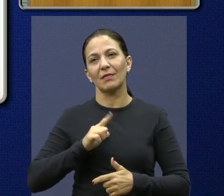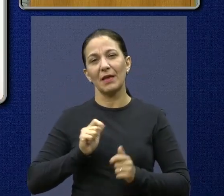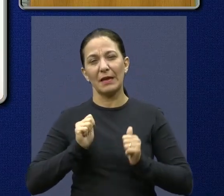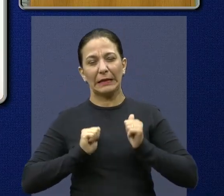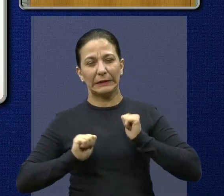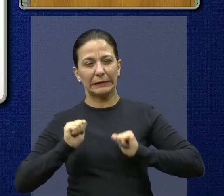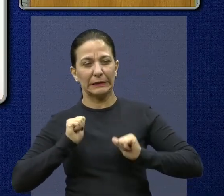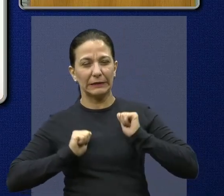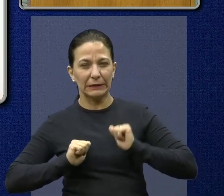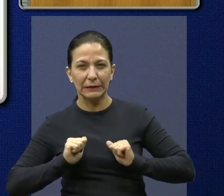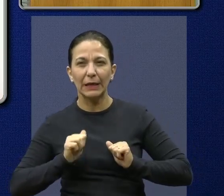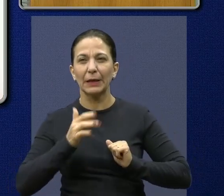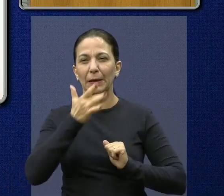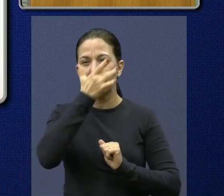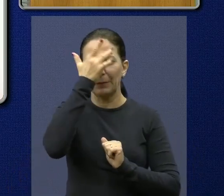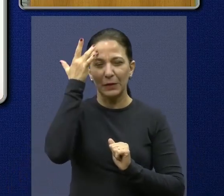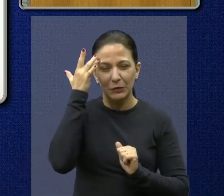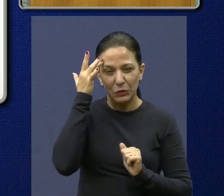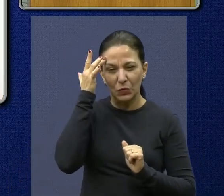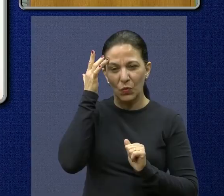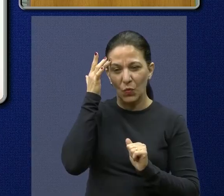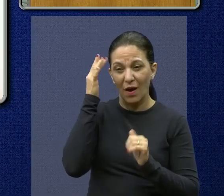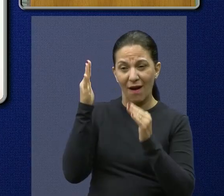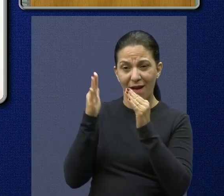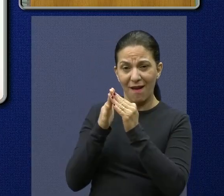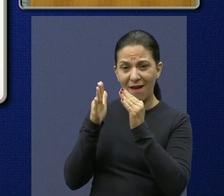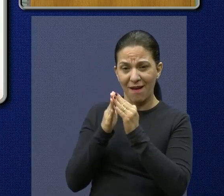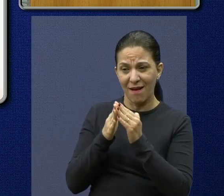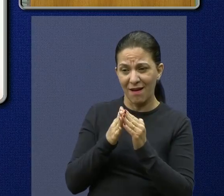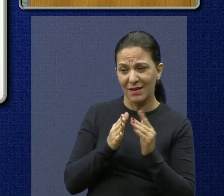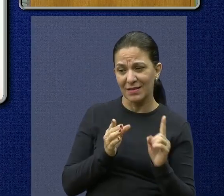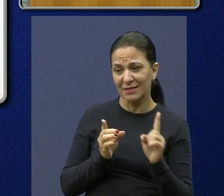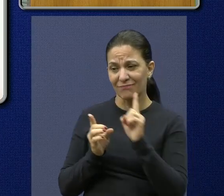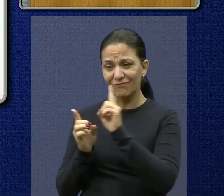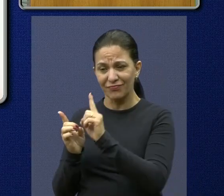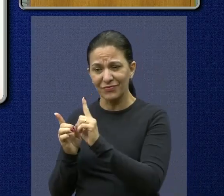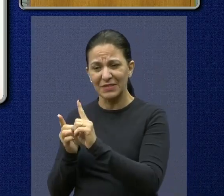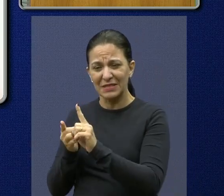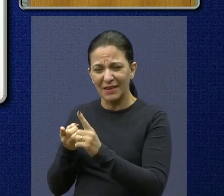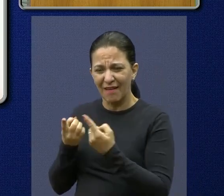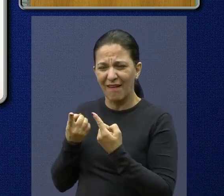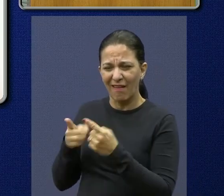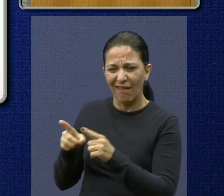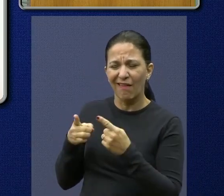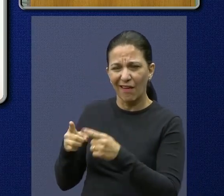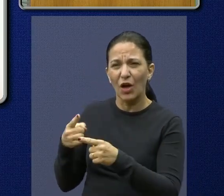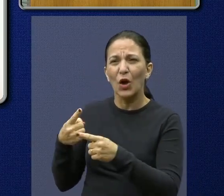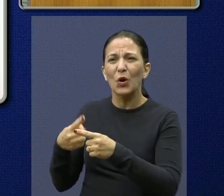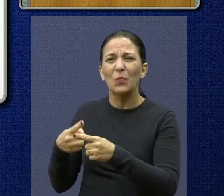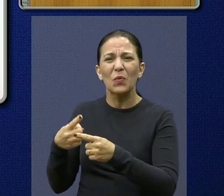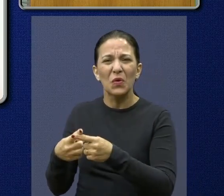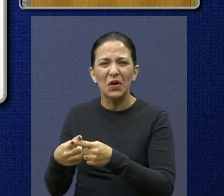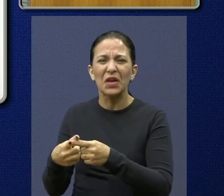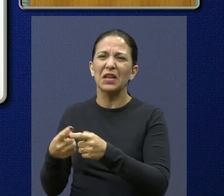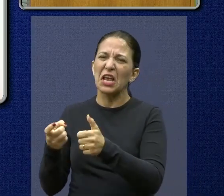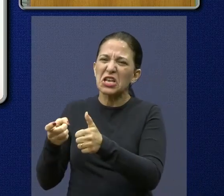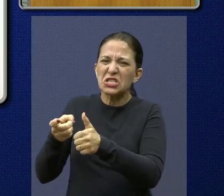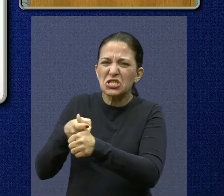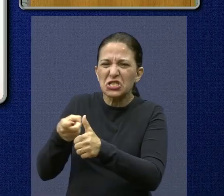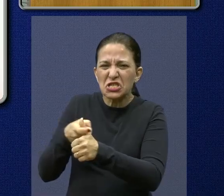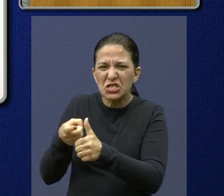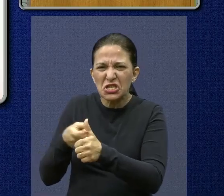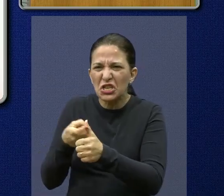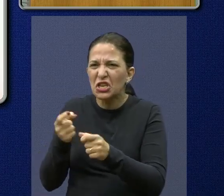bateram na porta dela um agiota lá ameaçando, qualquer barulhinho na rua, tá todo mundo debaixo da cama. Então,